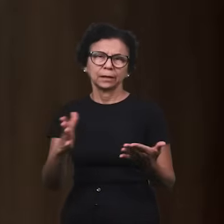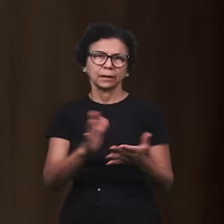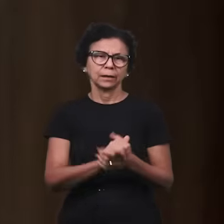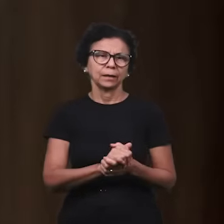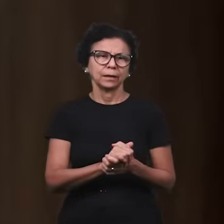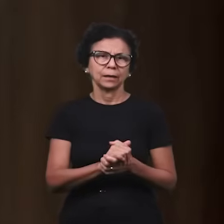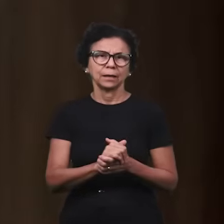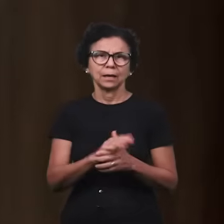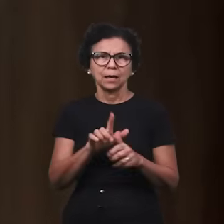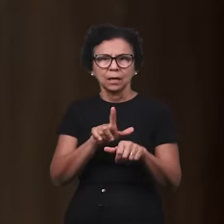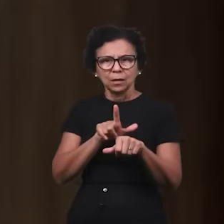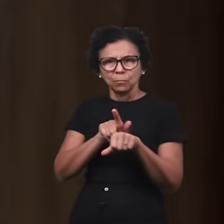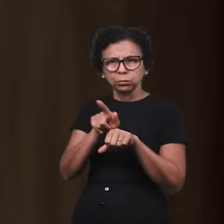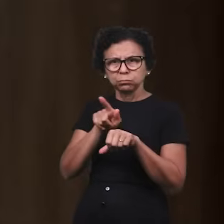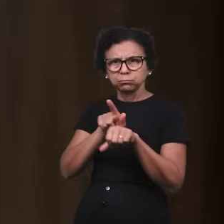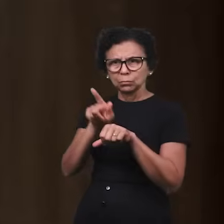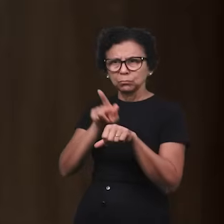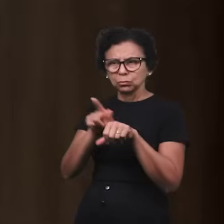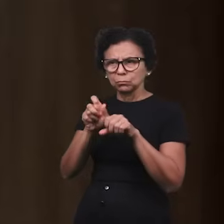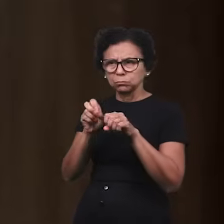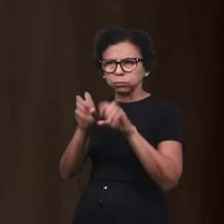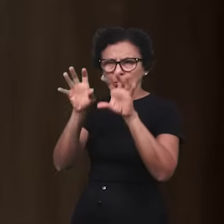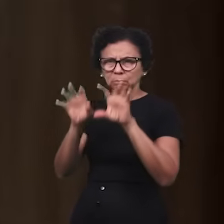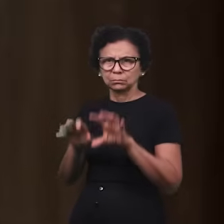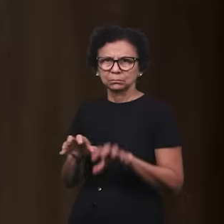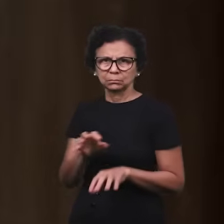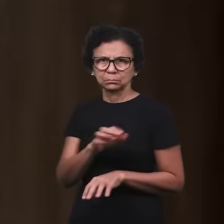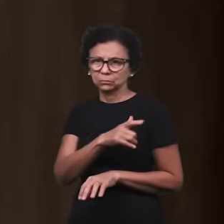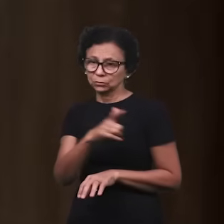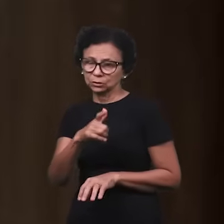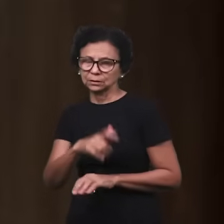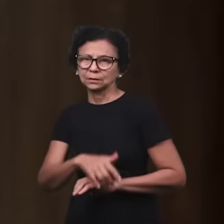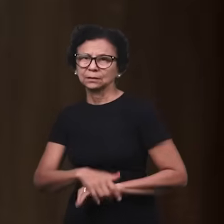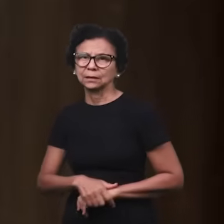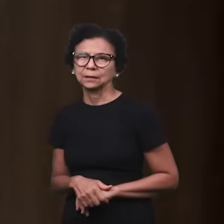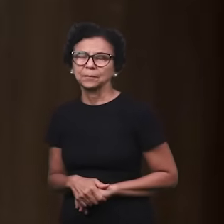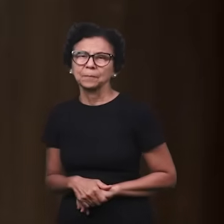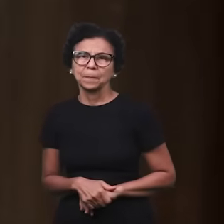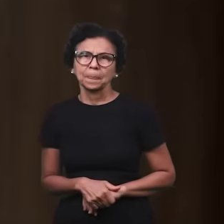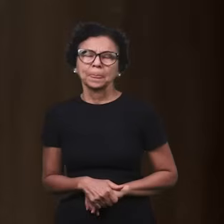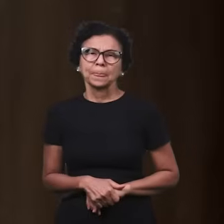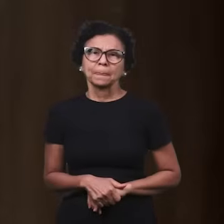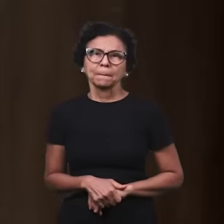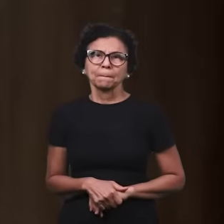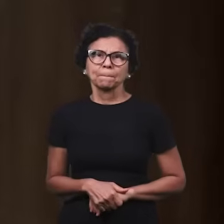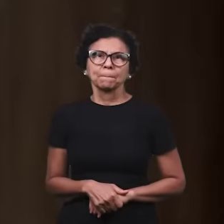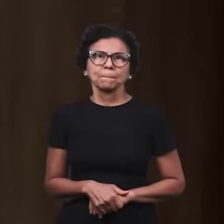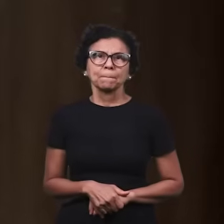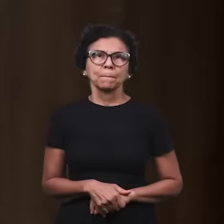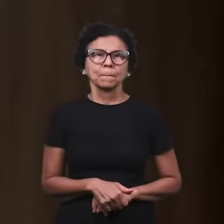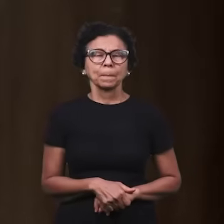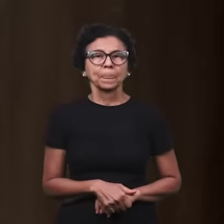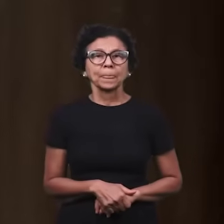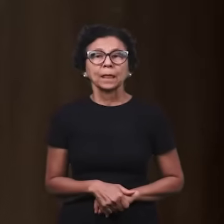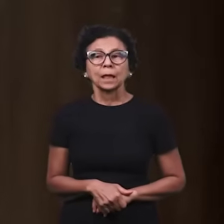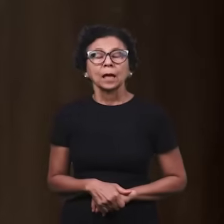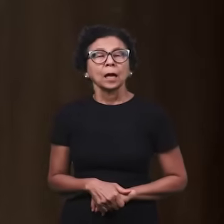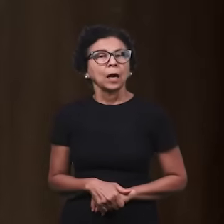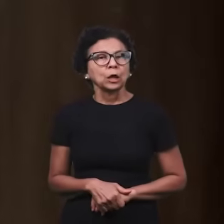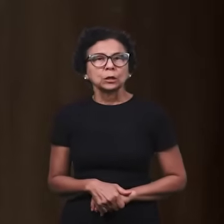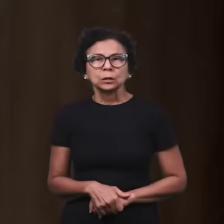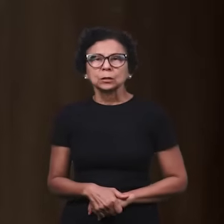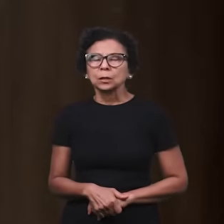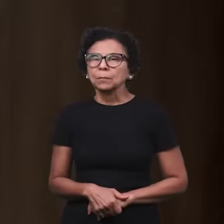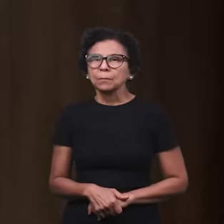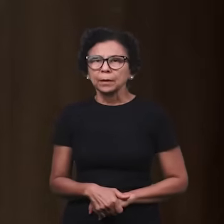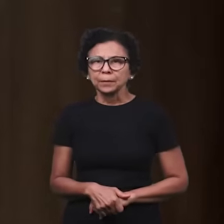na época. Então, qual era a estratégia? Era cercar a cidade e cortar todo tipo